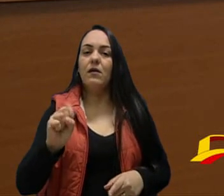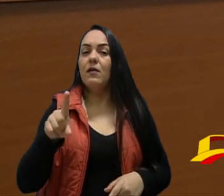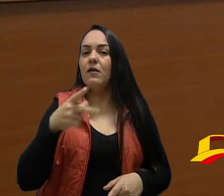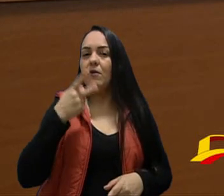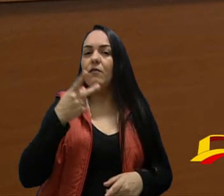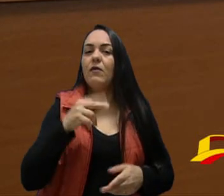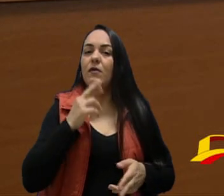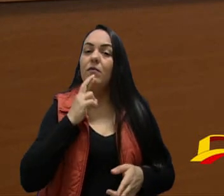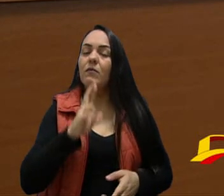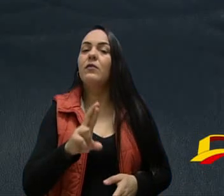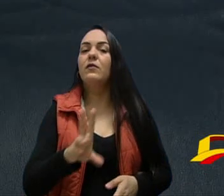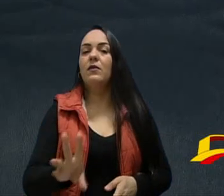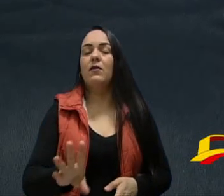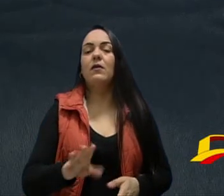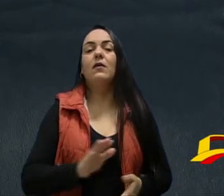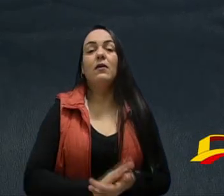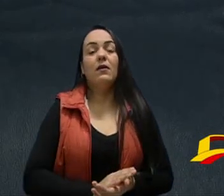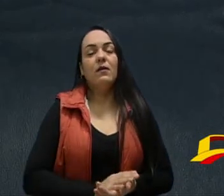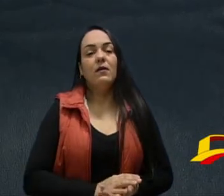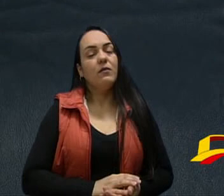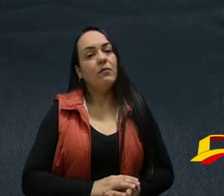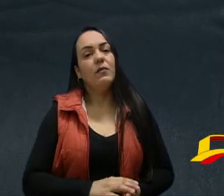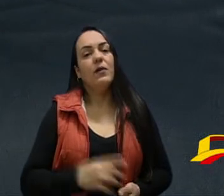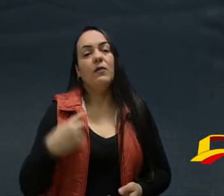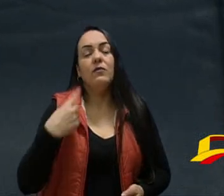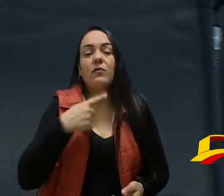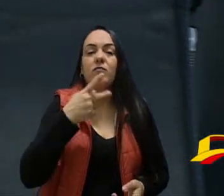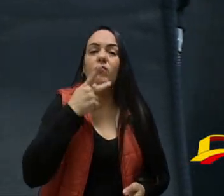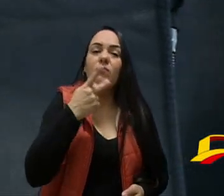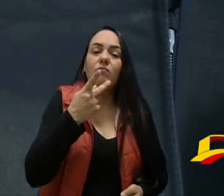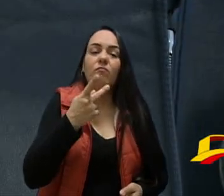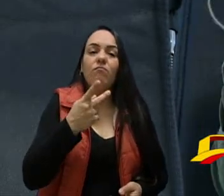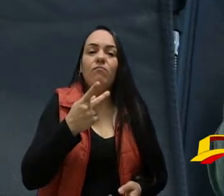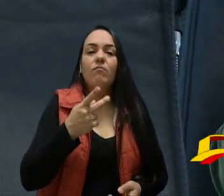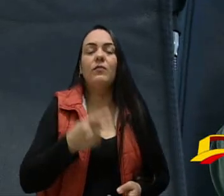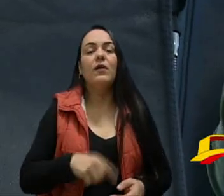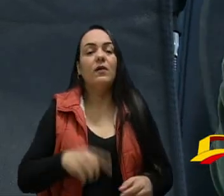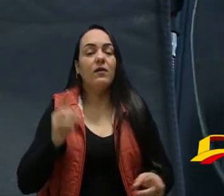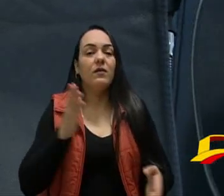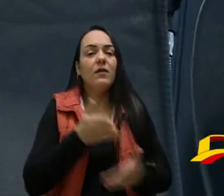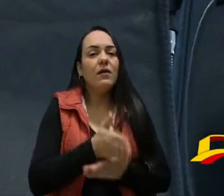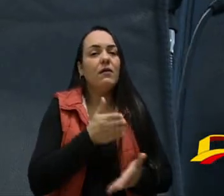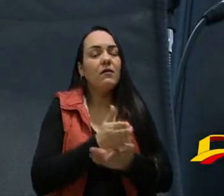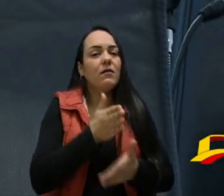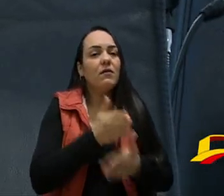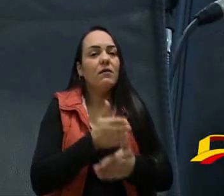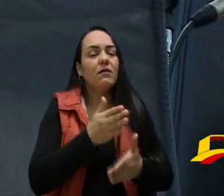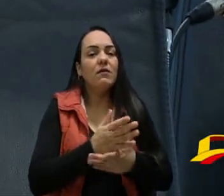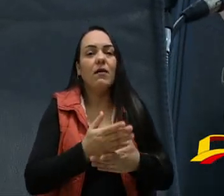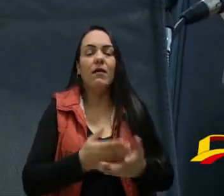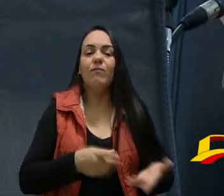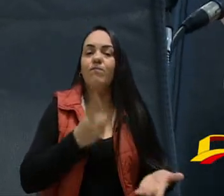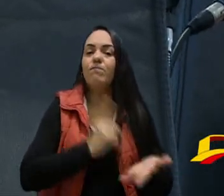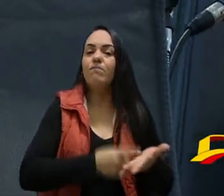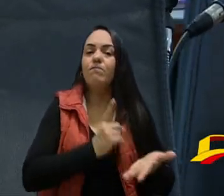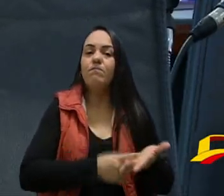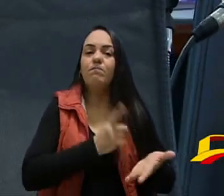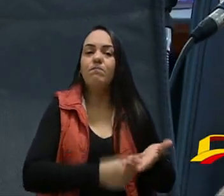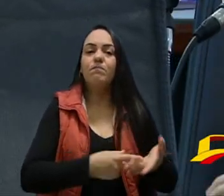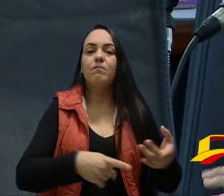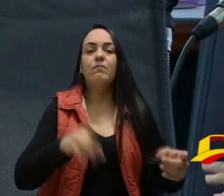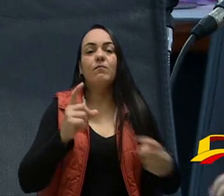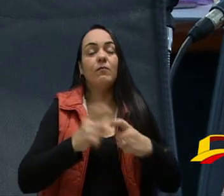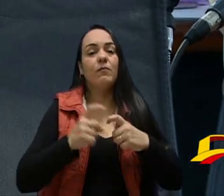vou te contemplar tá vereadora nas unidades quando a gente fala que você vai ter acesso não significa acesso à consulta médica tá